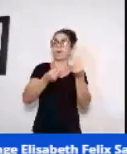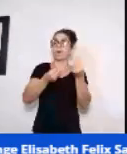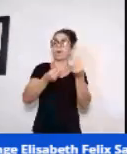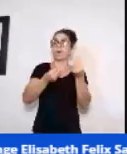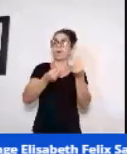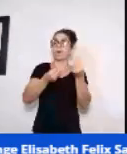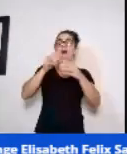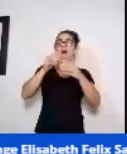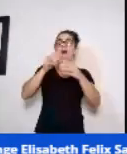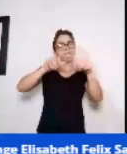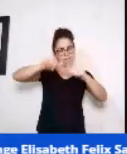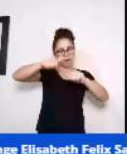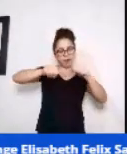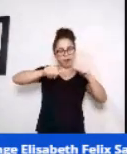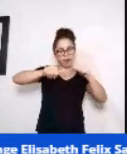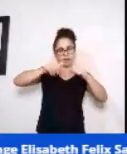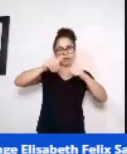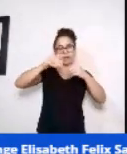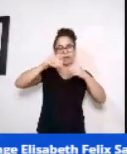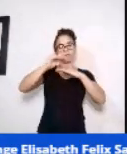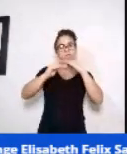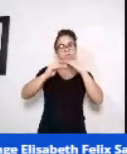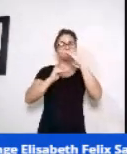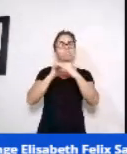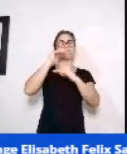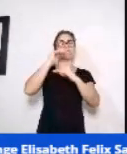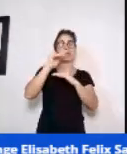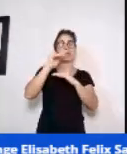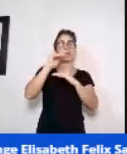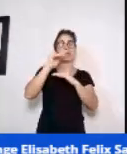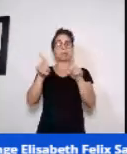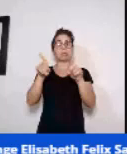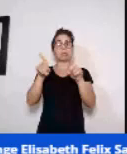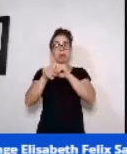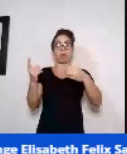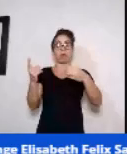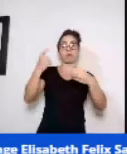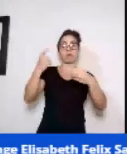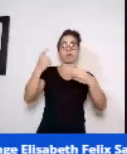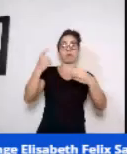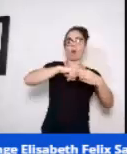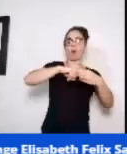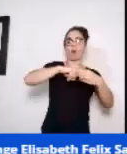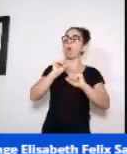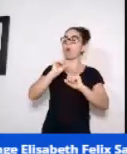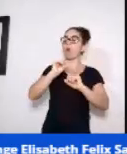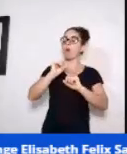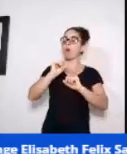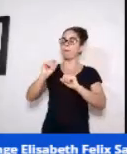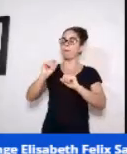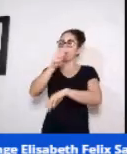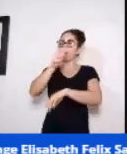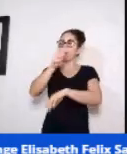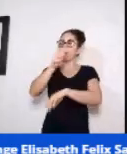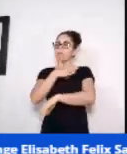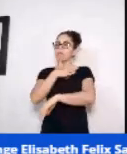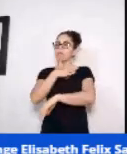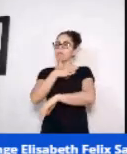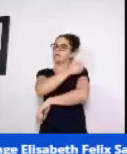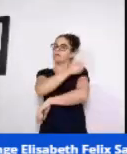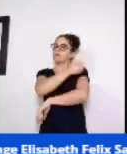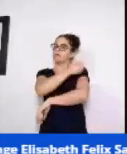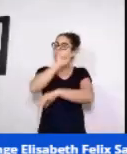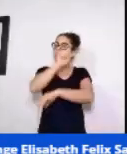vou sempre retomar aquilo que o meu aluno ele compreendeu. Sempre que o aluno tem dificuldade, mesmo